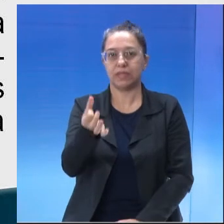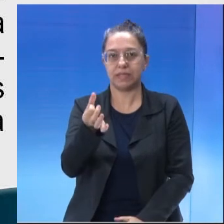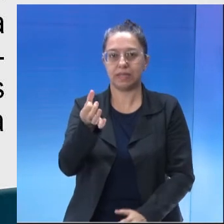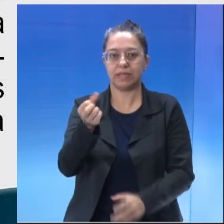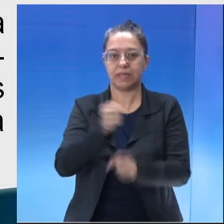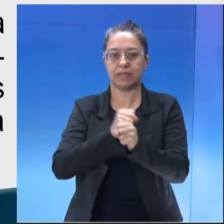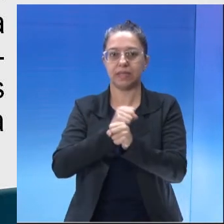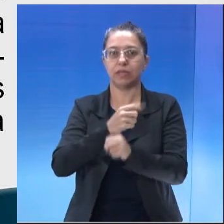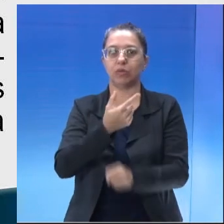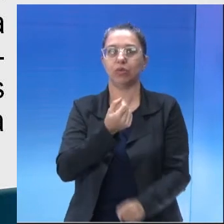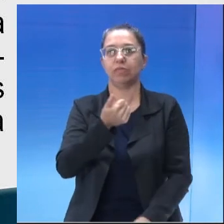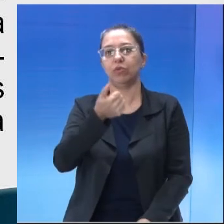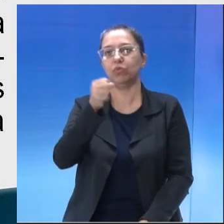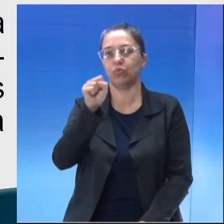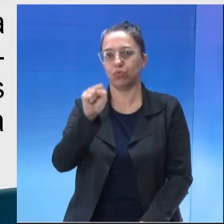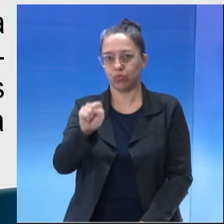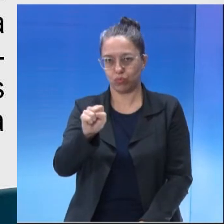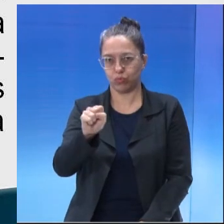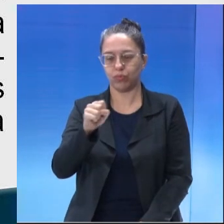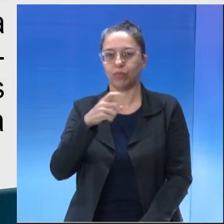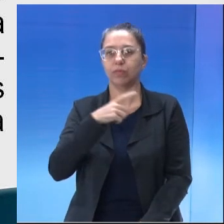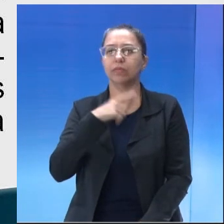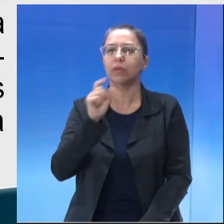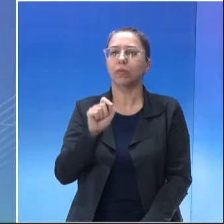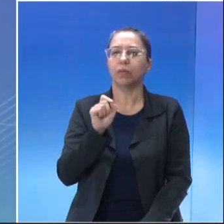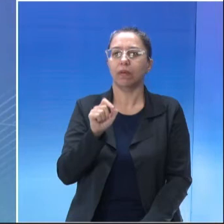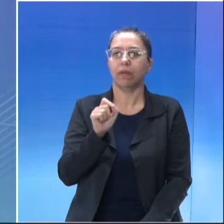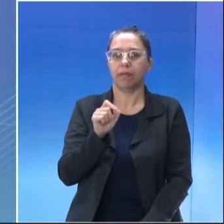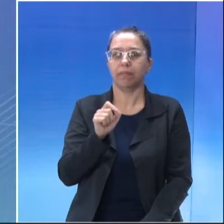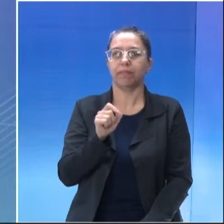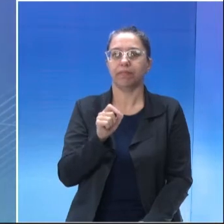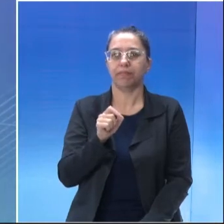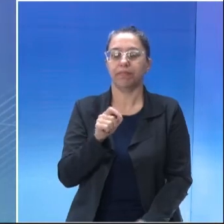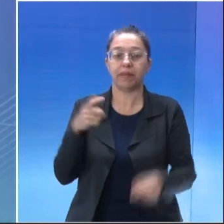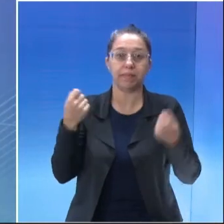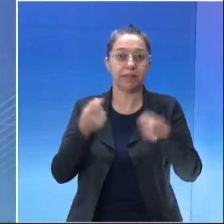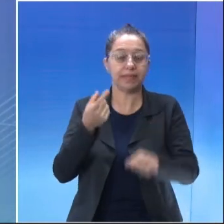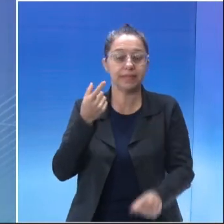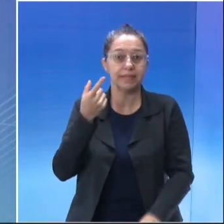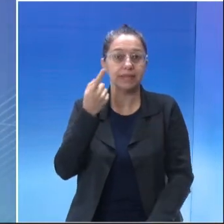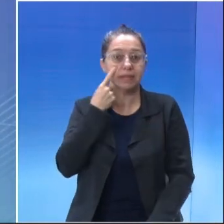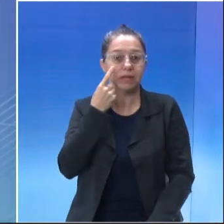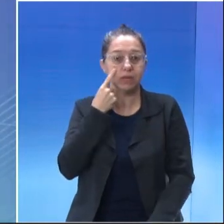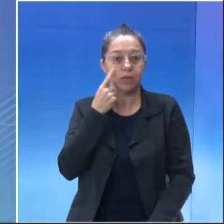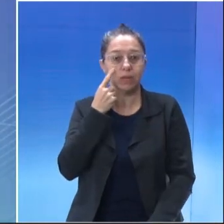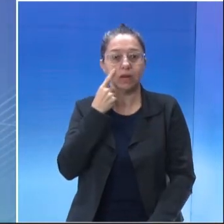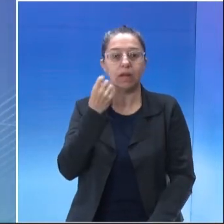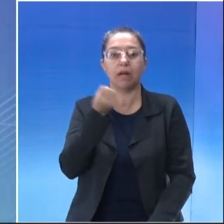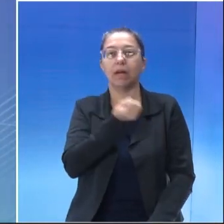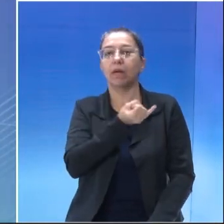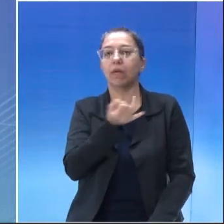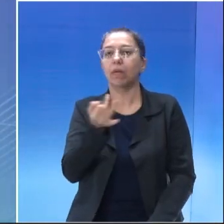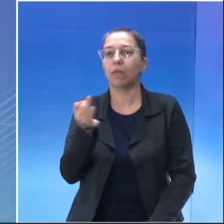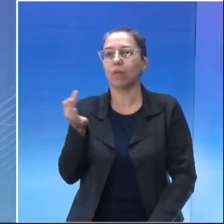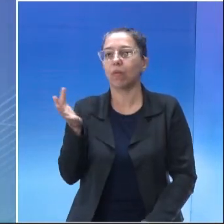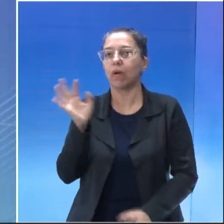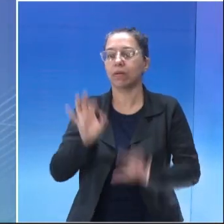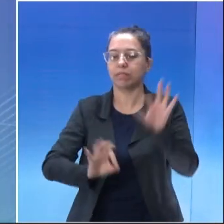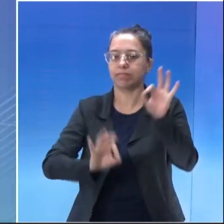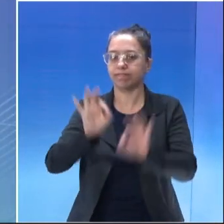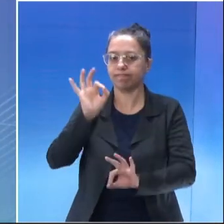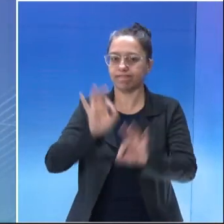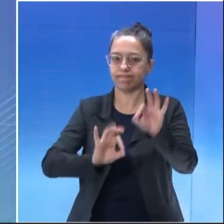também traz, pedindo para nós observar qual a estratégia que o escritor escreveu no